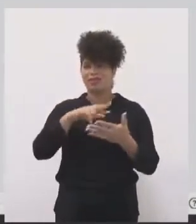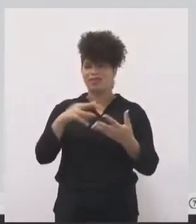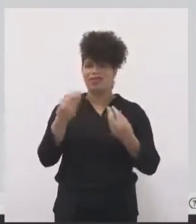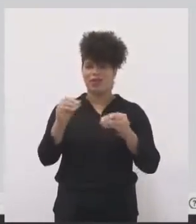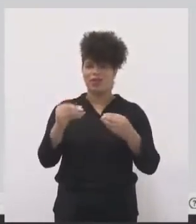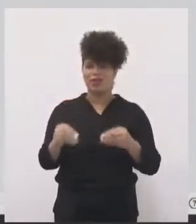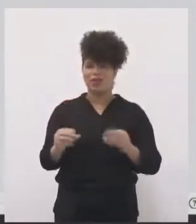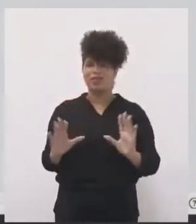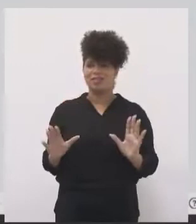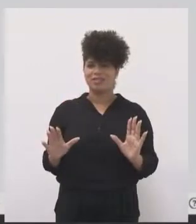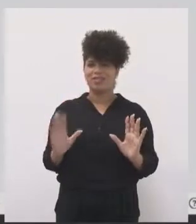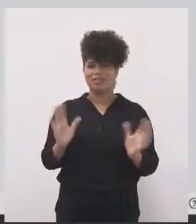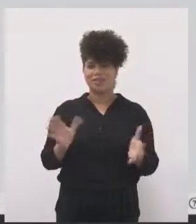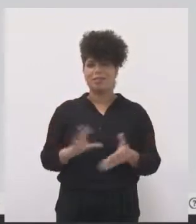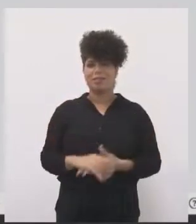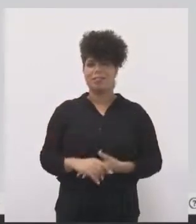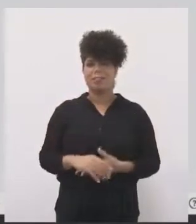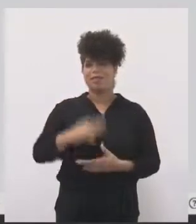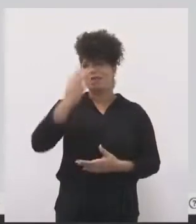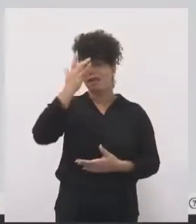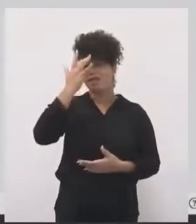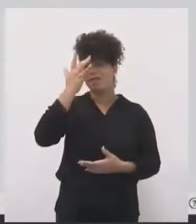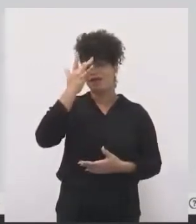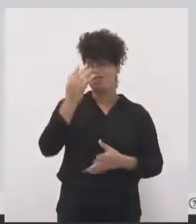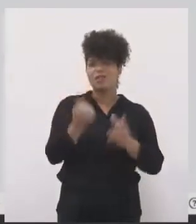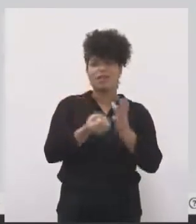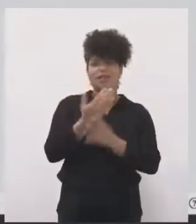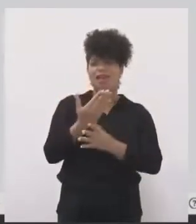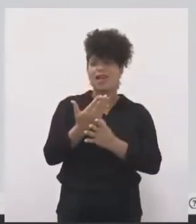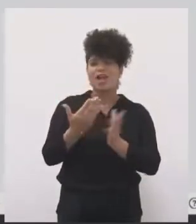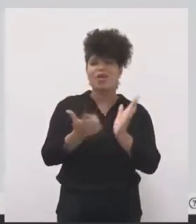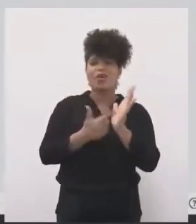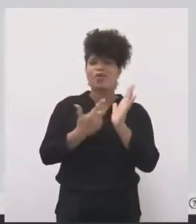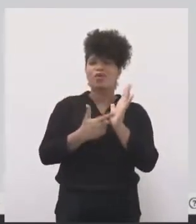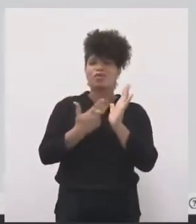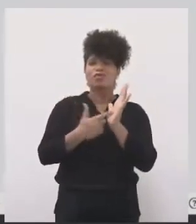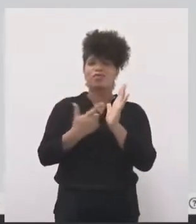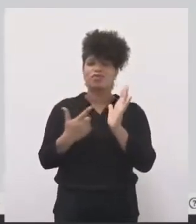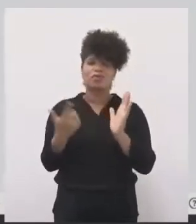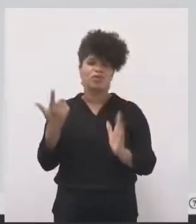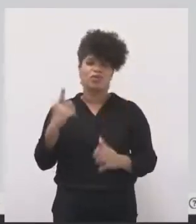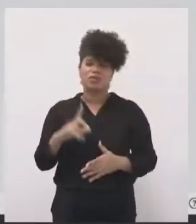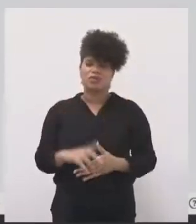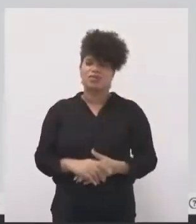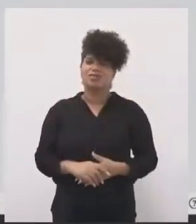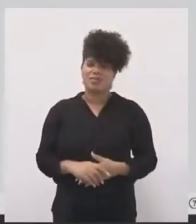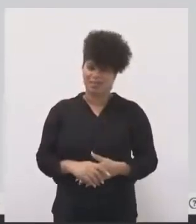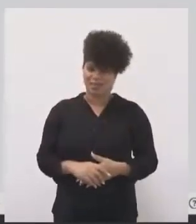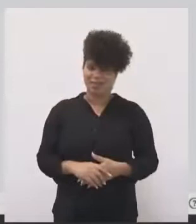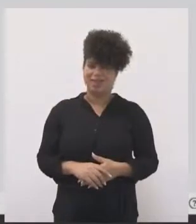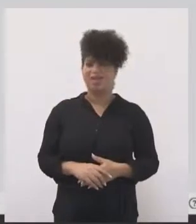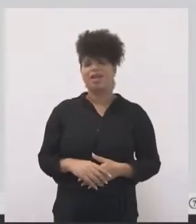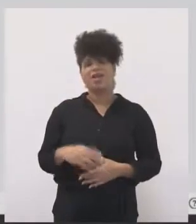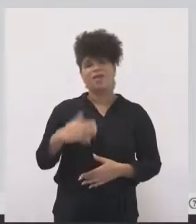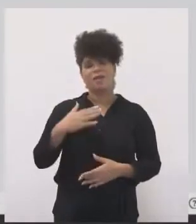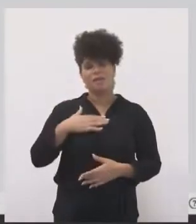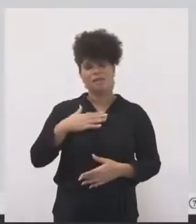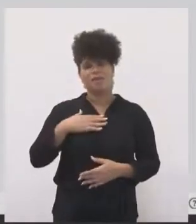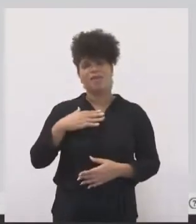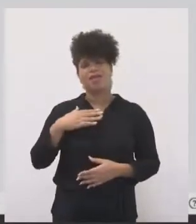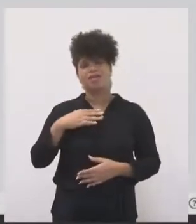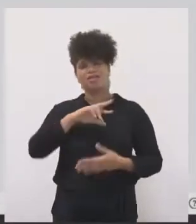aqui. Então, eu posso facilmente criar um livrinho com os meus próprios